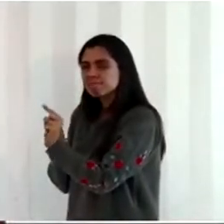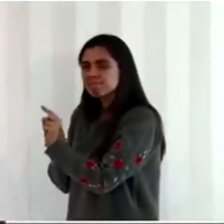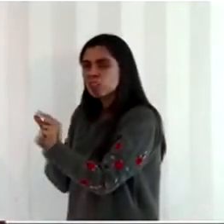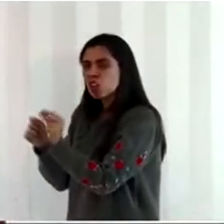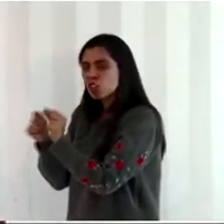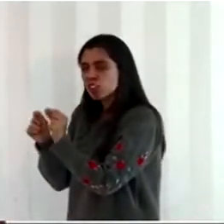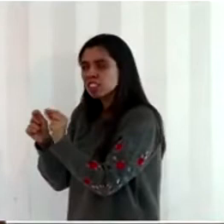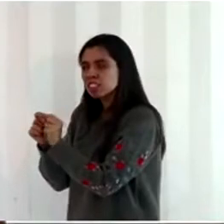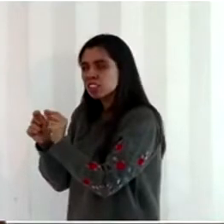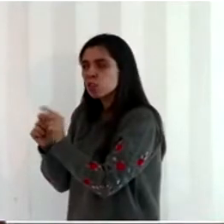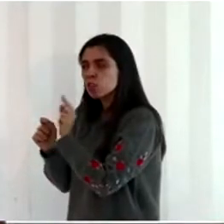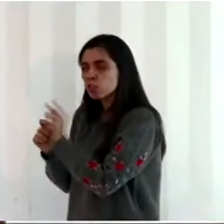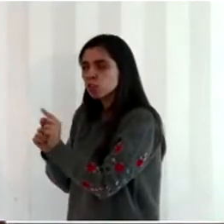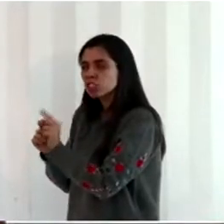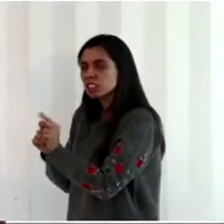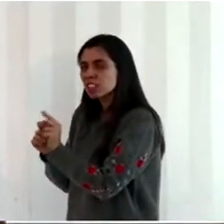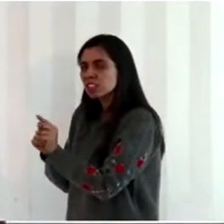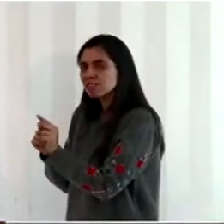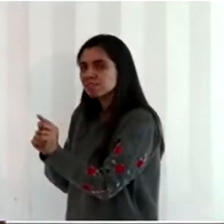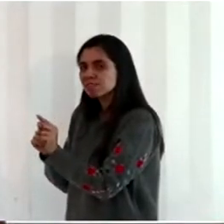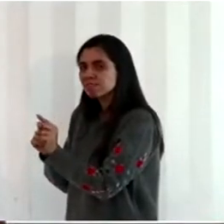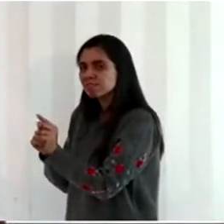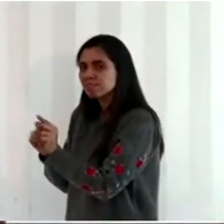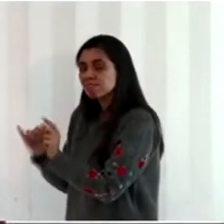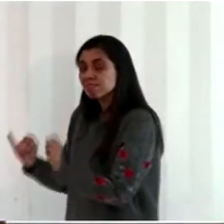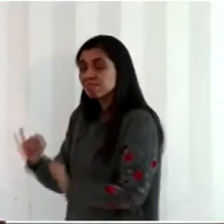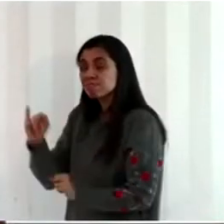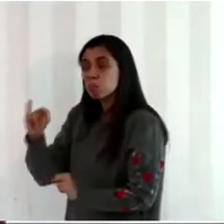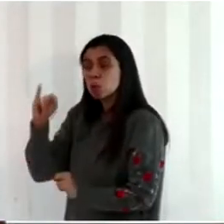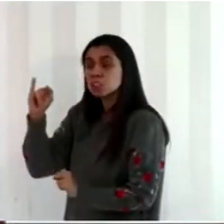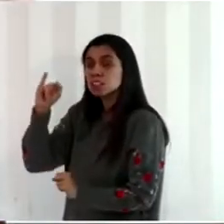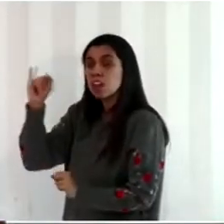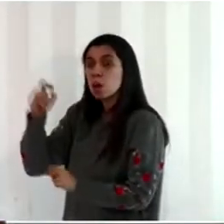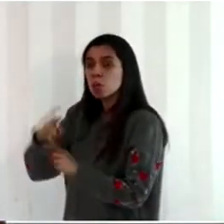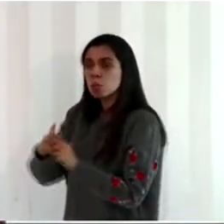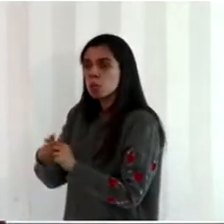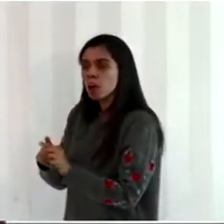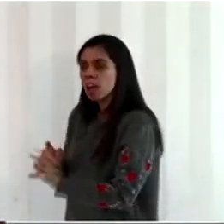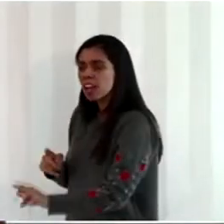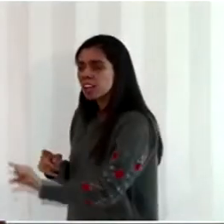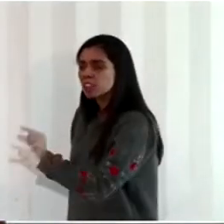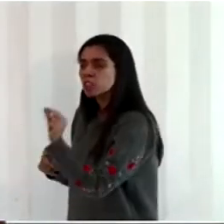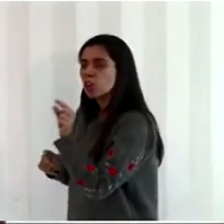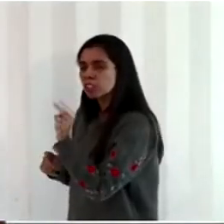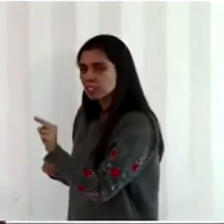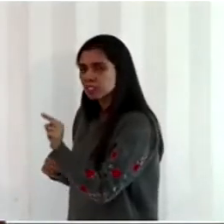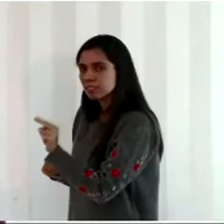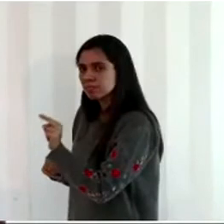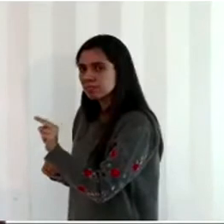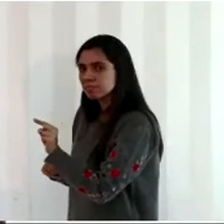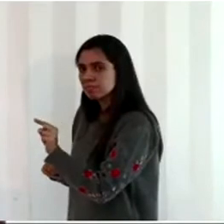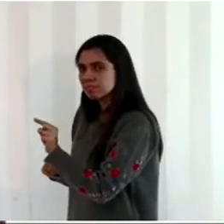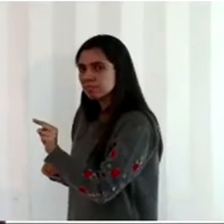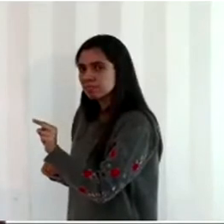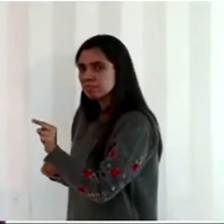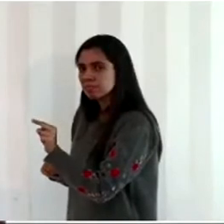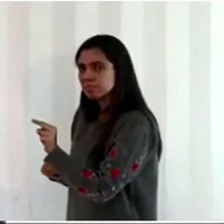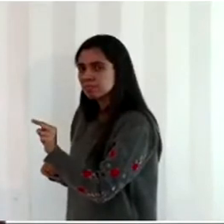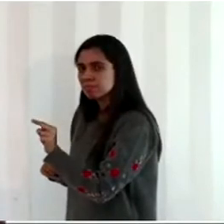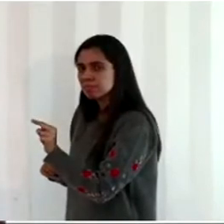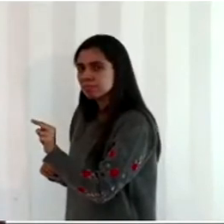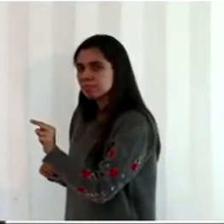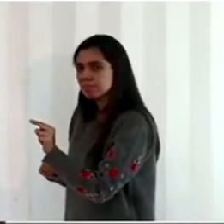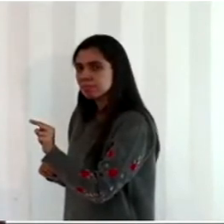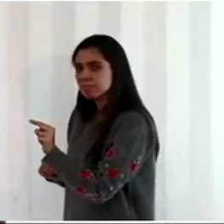anel de selar, porque te escolhi, diz o Senhor dos Exércitos. Talvez você não